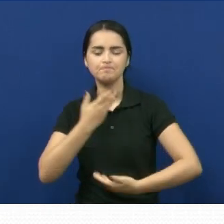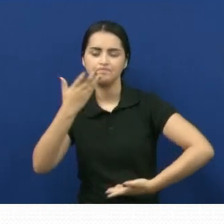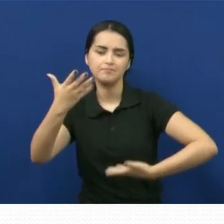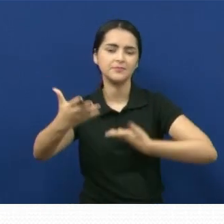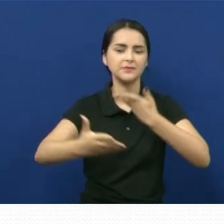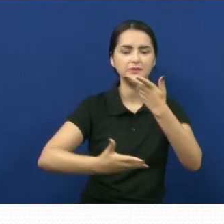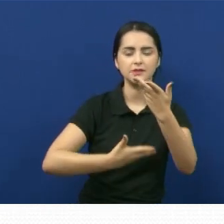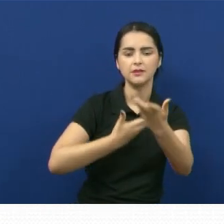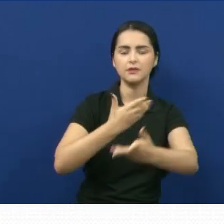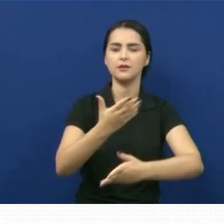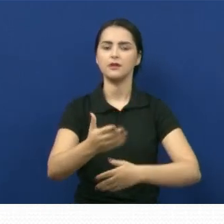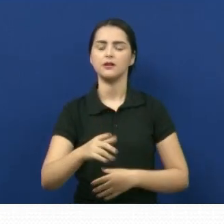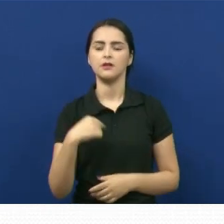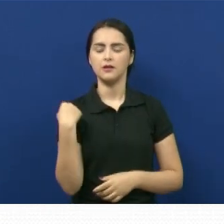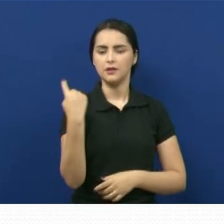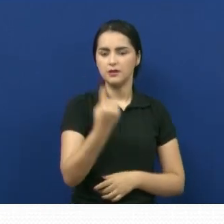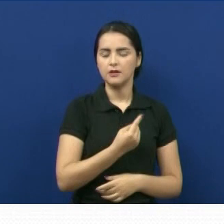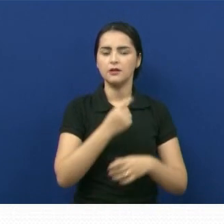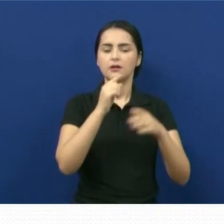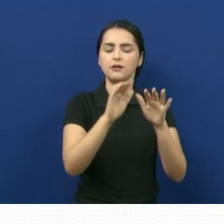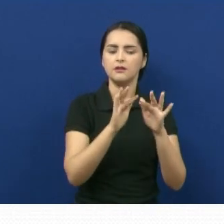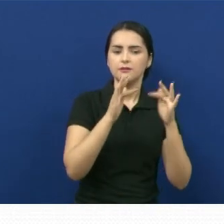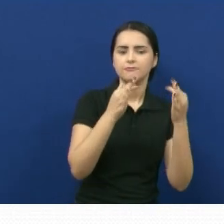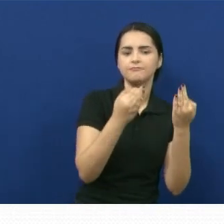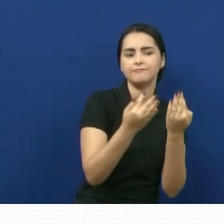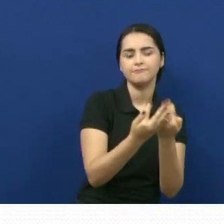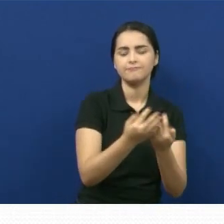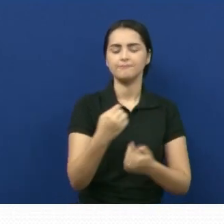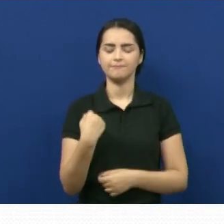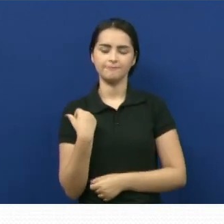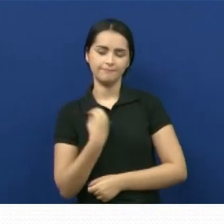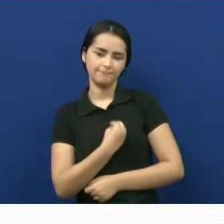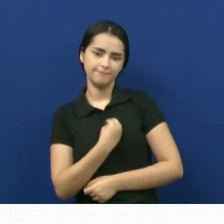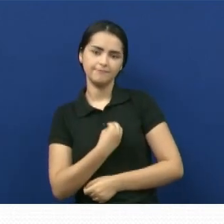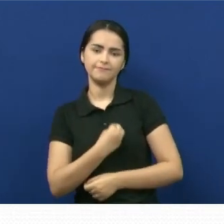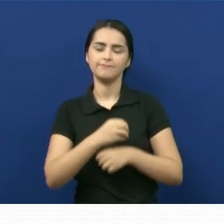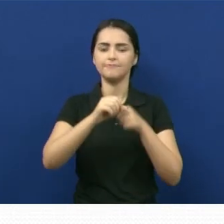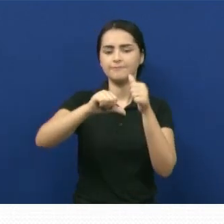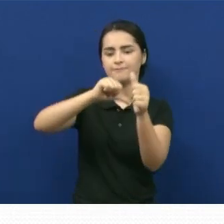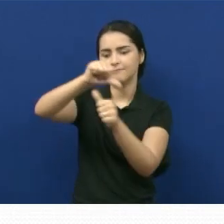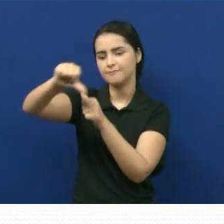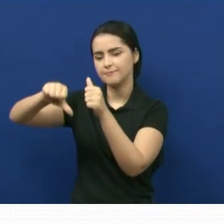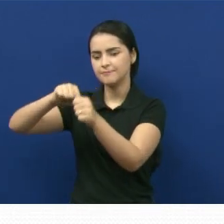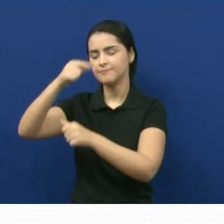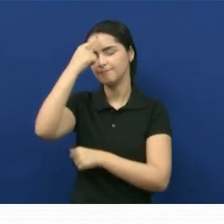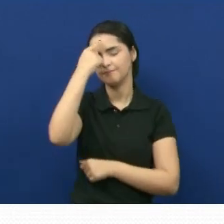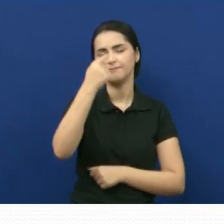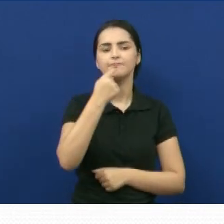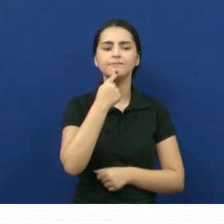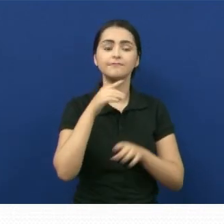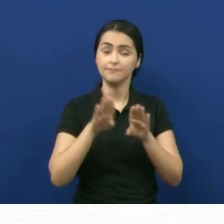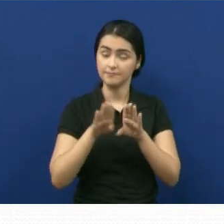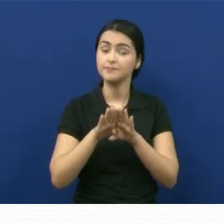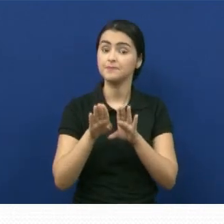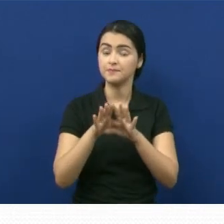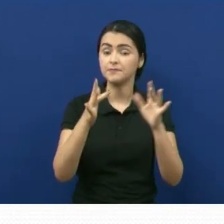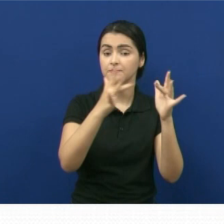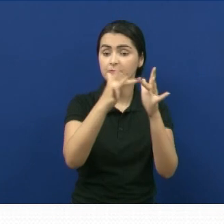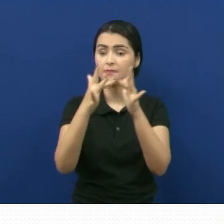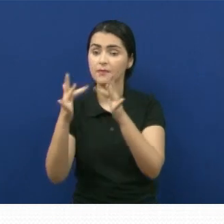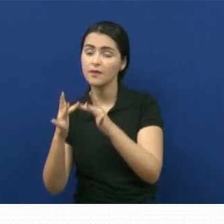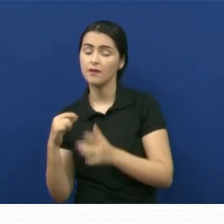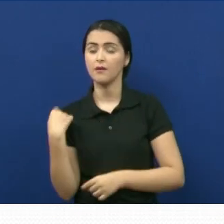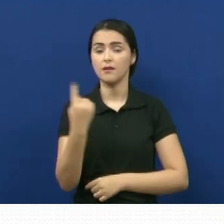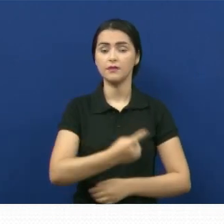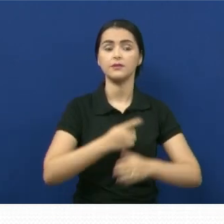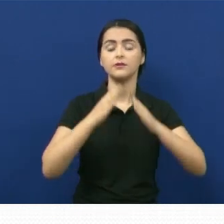interação em que nós influenciamos e transformamos a paisagem e estabelecemos vínculos.